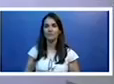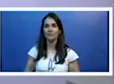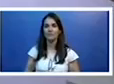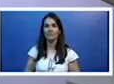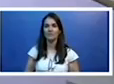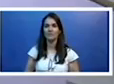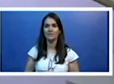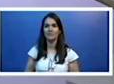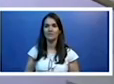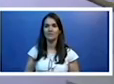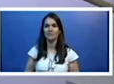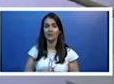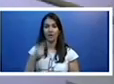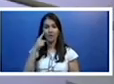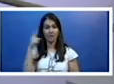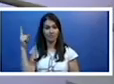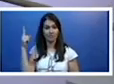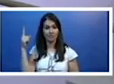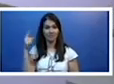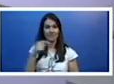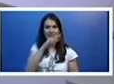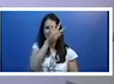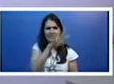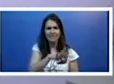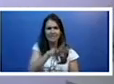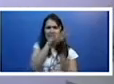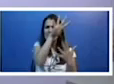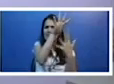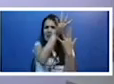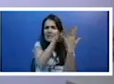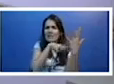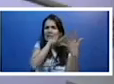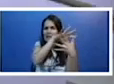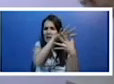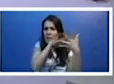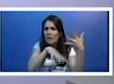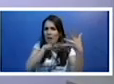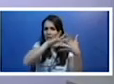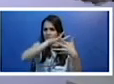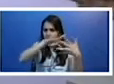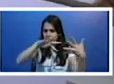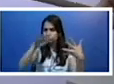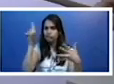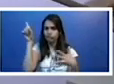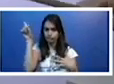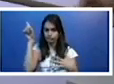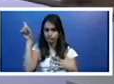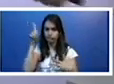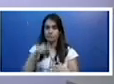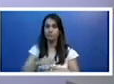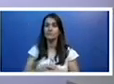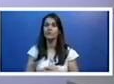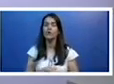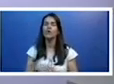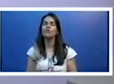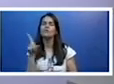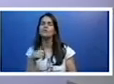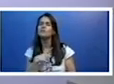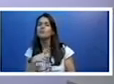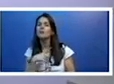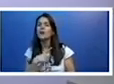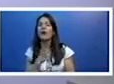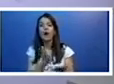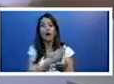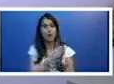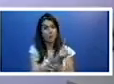A tabelinha que vocês têm aí, certo? Vocês têm aí, a tabela que vocês têm aí é